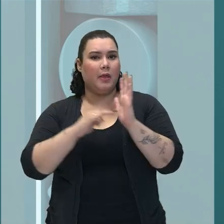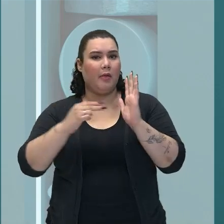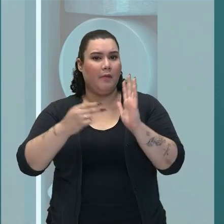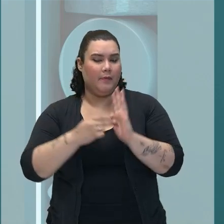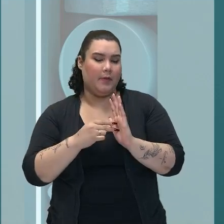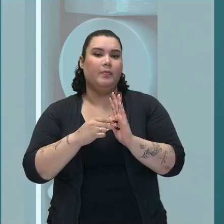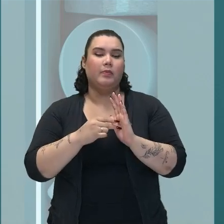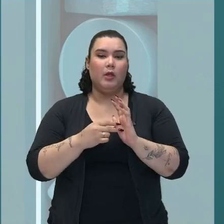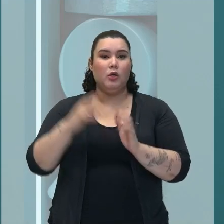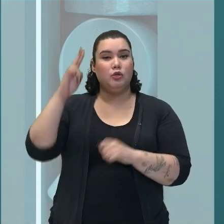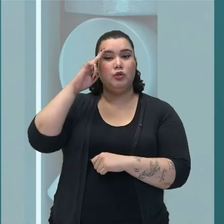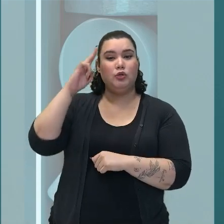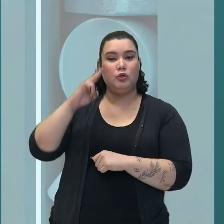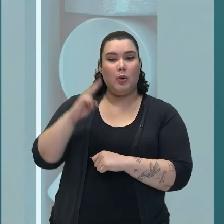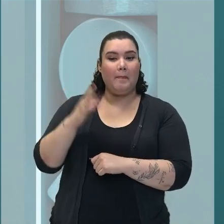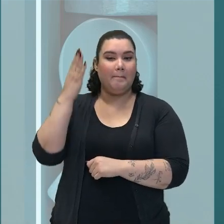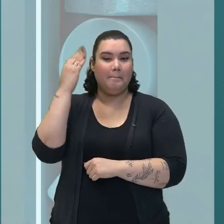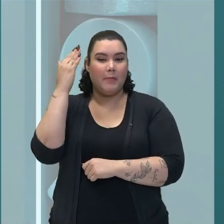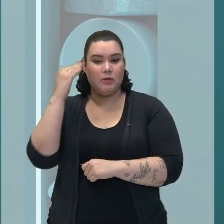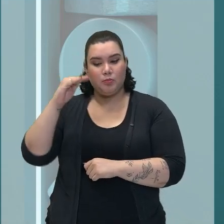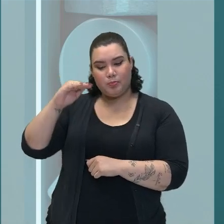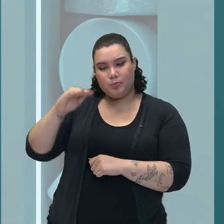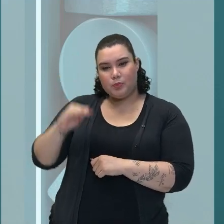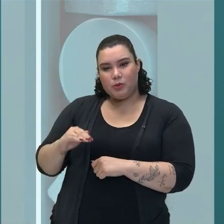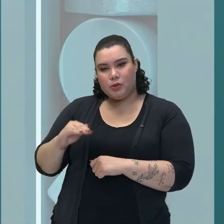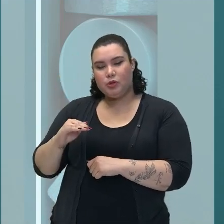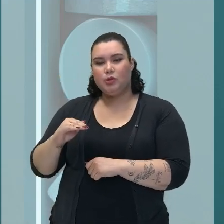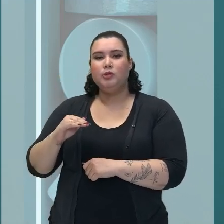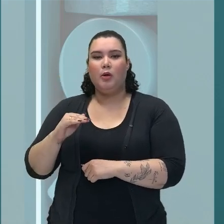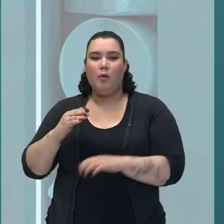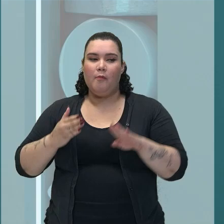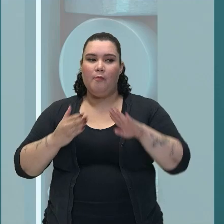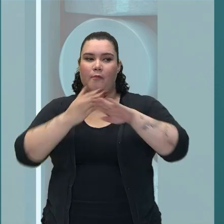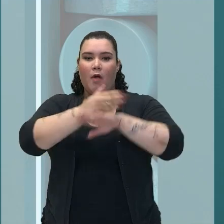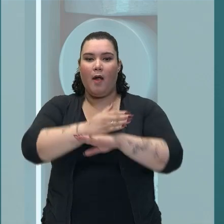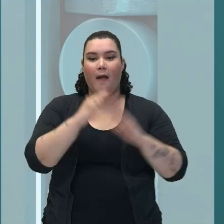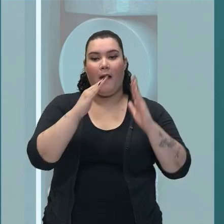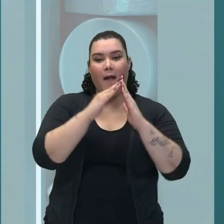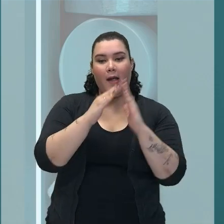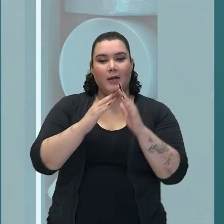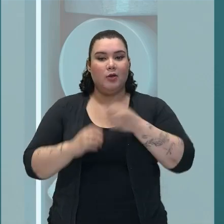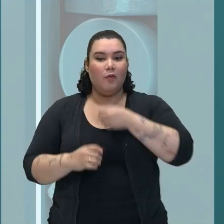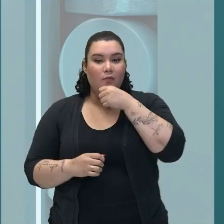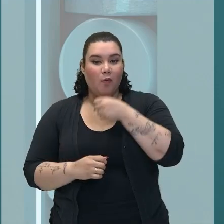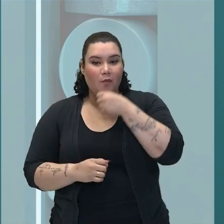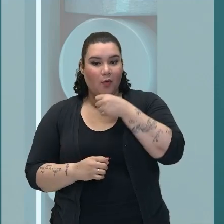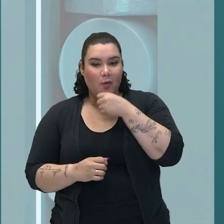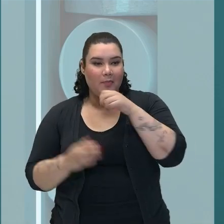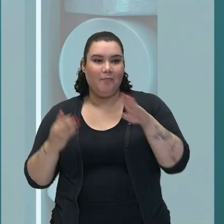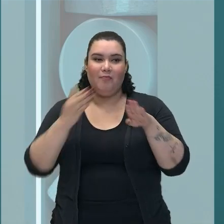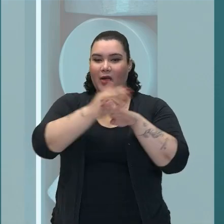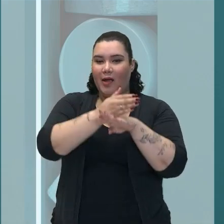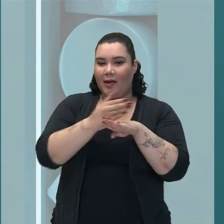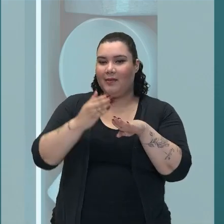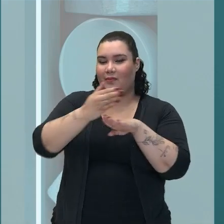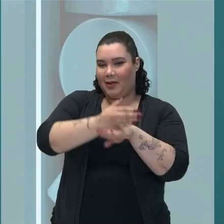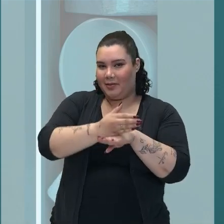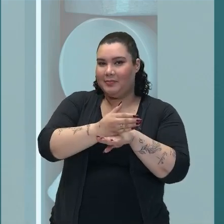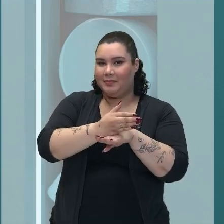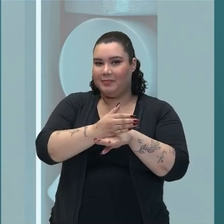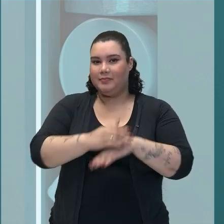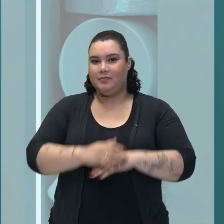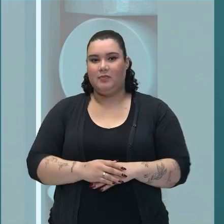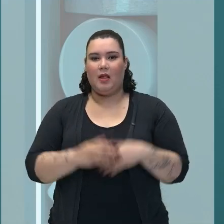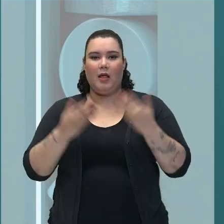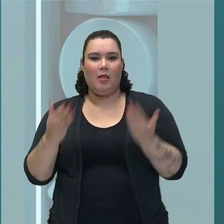quando era uma criancinha que ia à casa da vovó. Hoje está pegando demais a questão da abuelita, né? E quando chegava